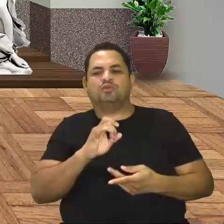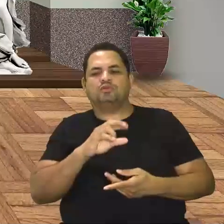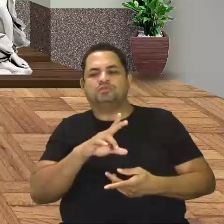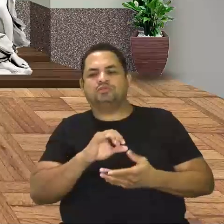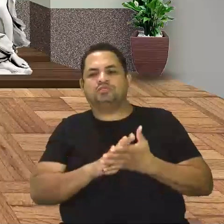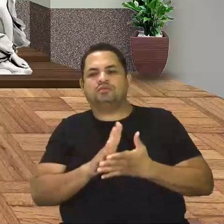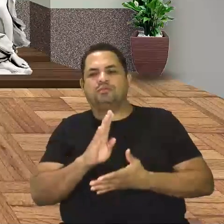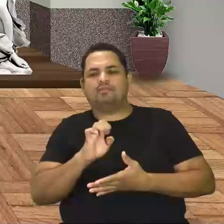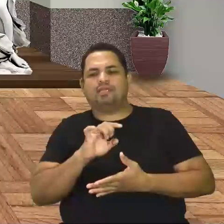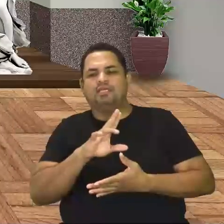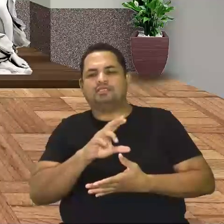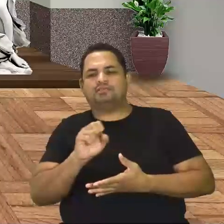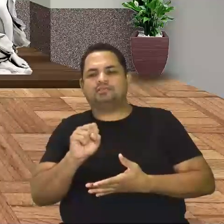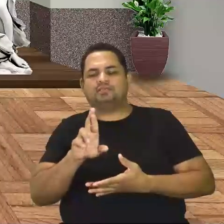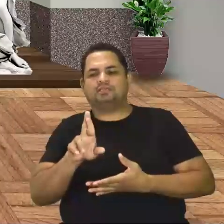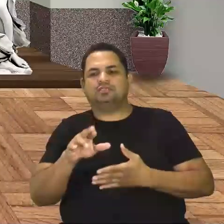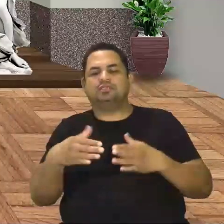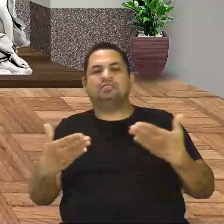plano Bresser,